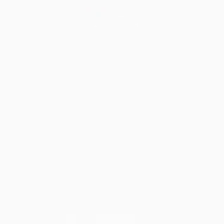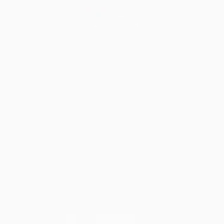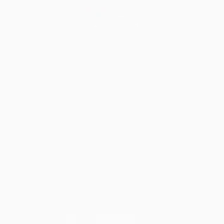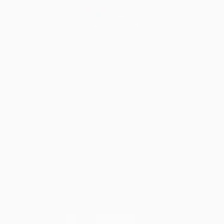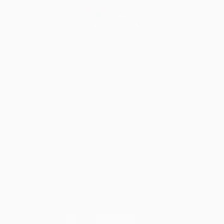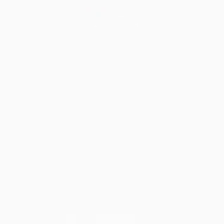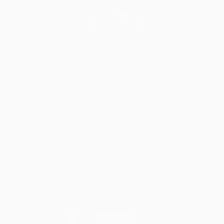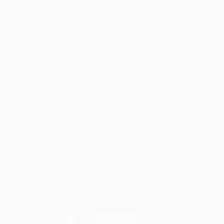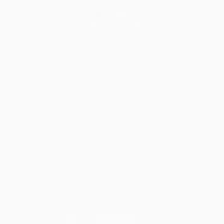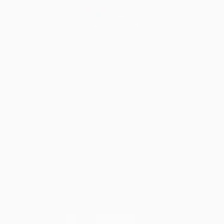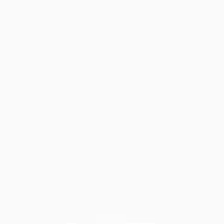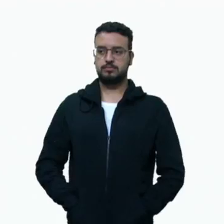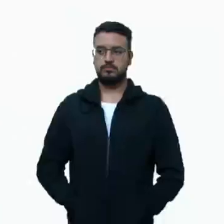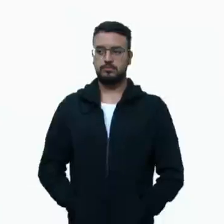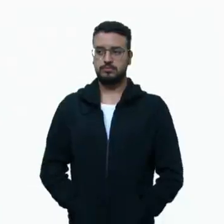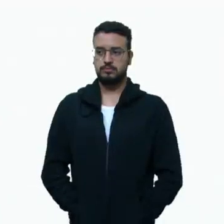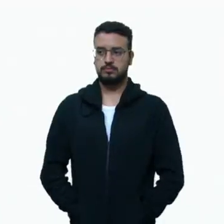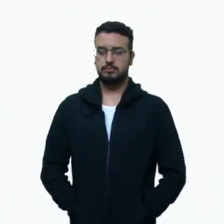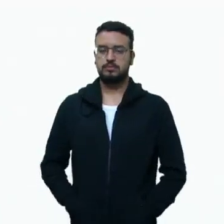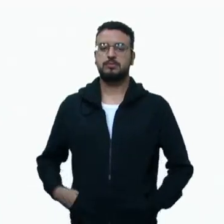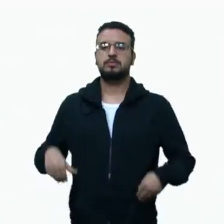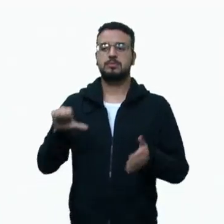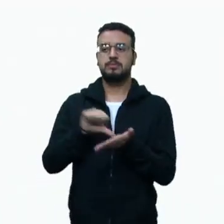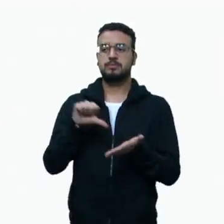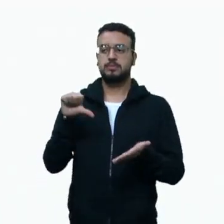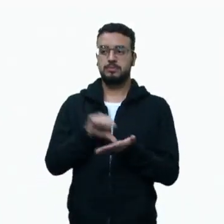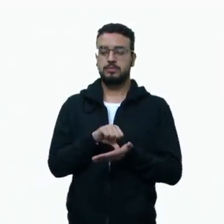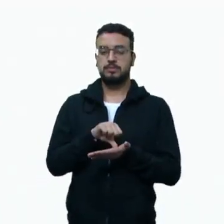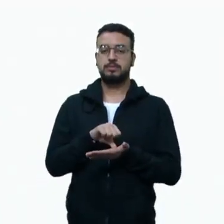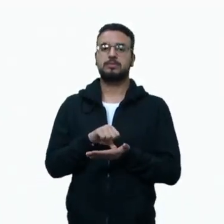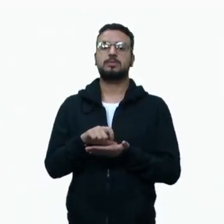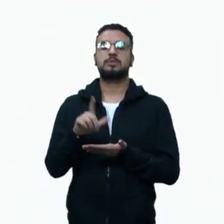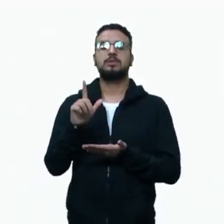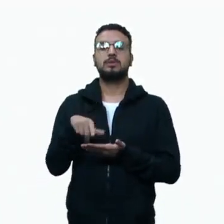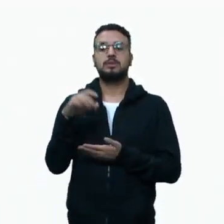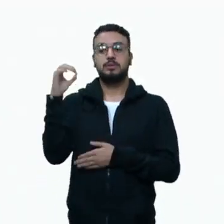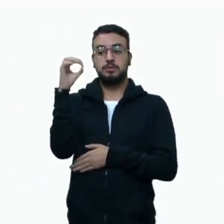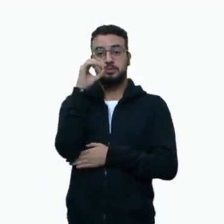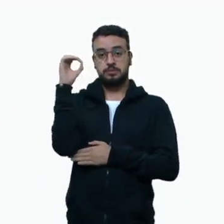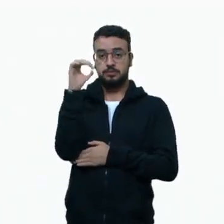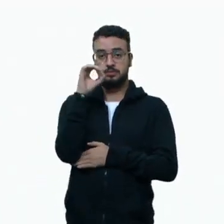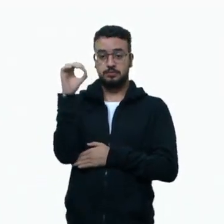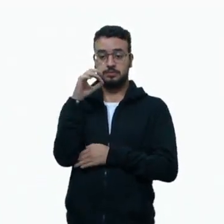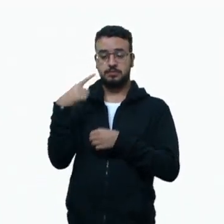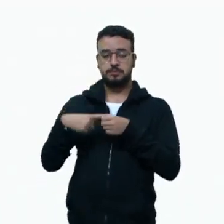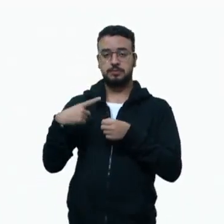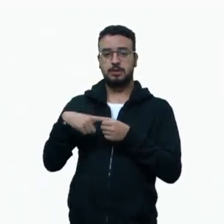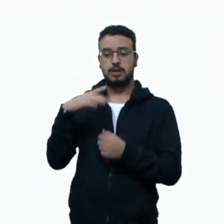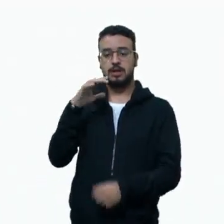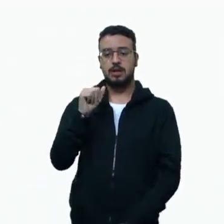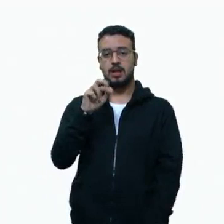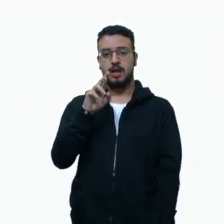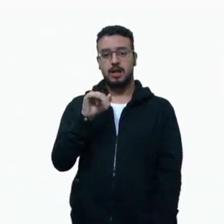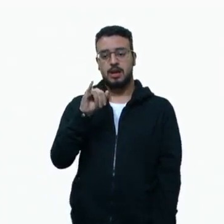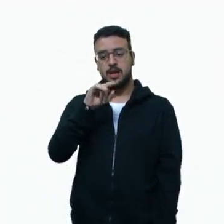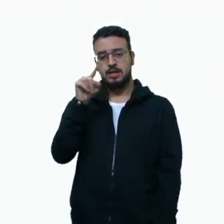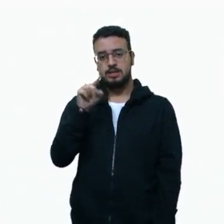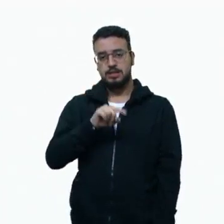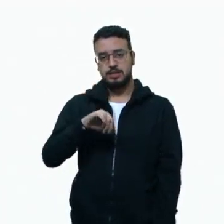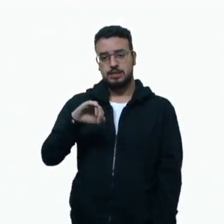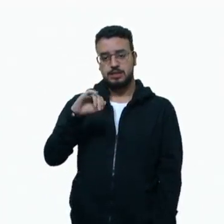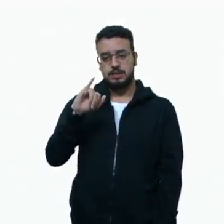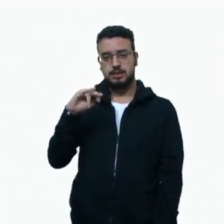Vamos lá, ó. Polo do Rio Grande do Sul, polo de Caraizinho, mandando que nós temos o transporte